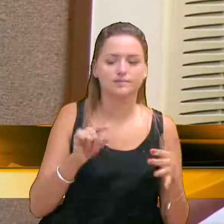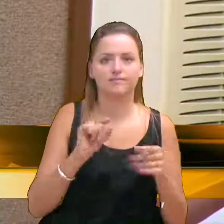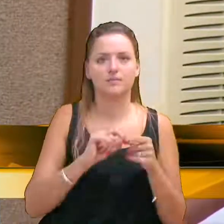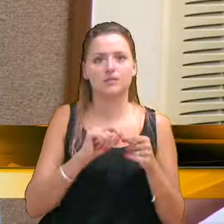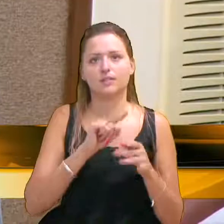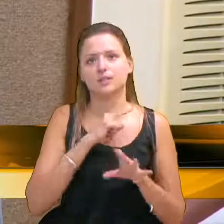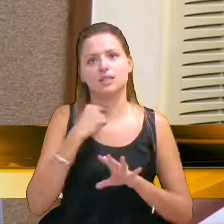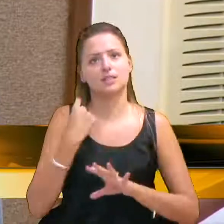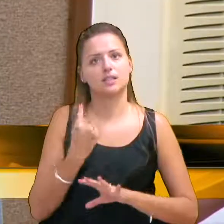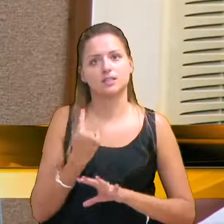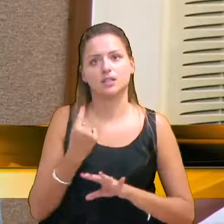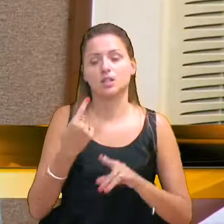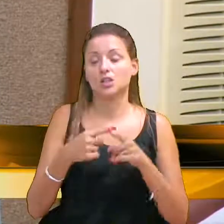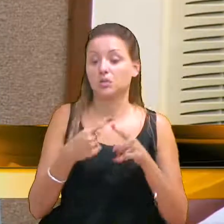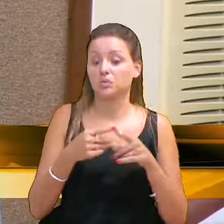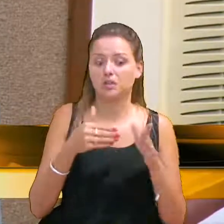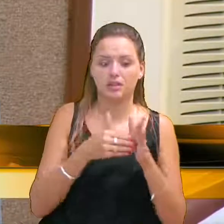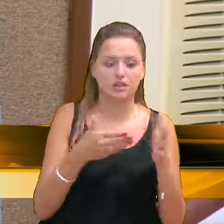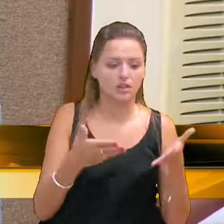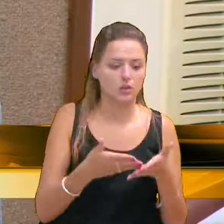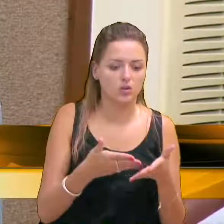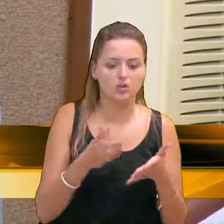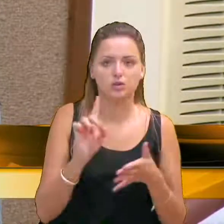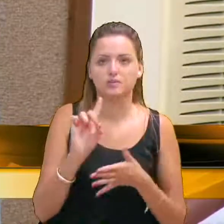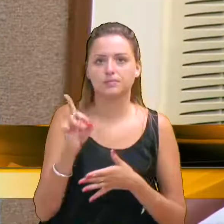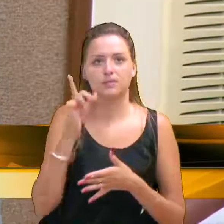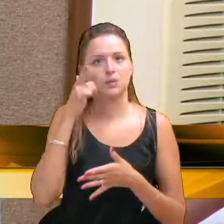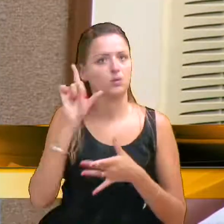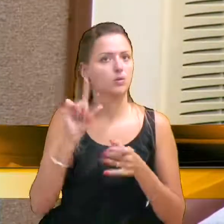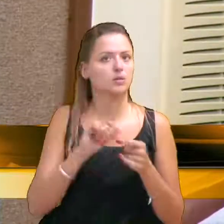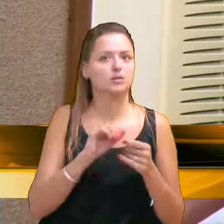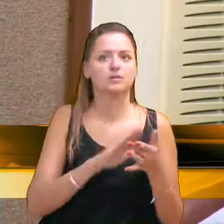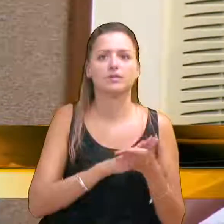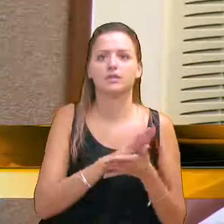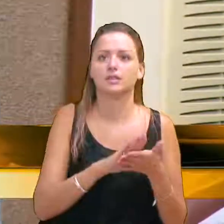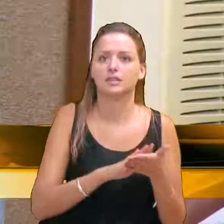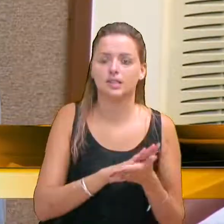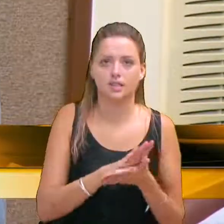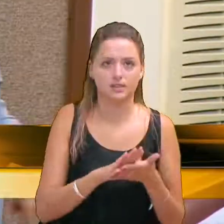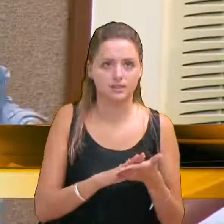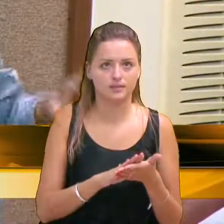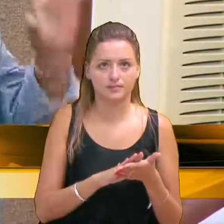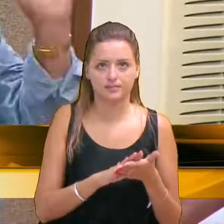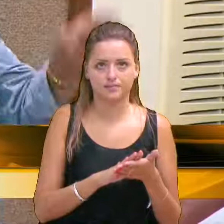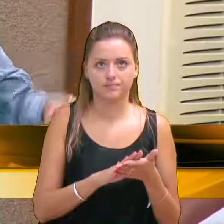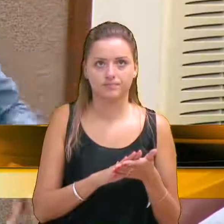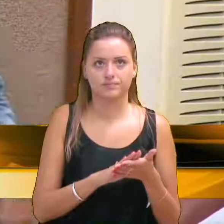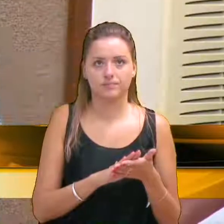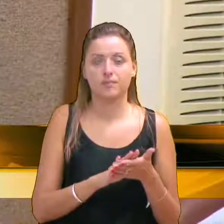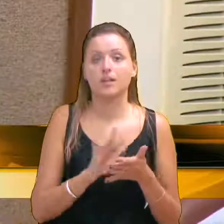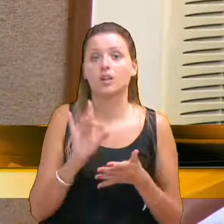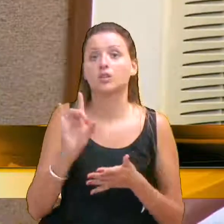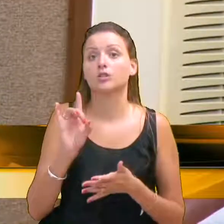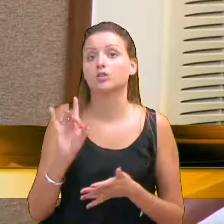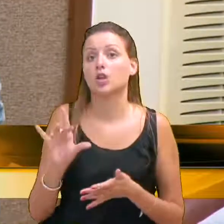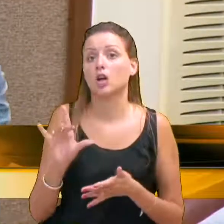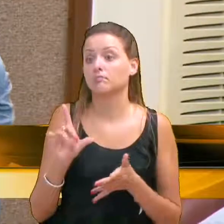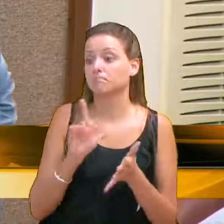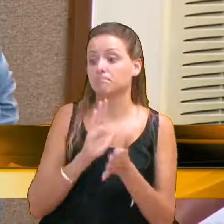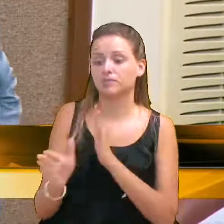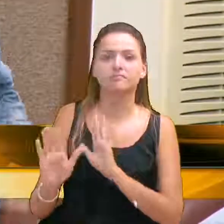até hoje, não se observa que ninguém comentou esse assunto, e ninguém, só saíram pela